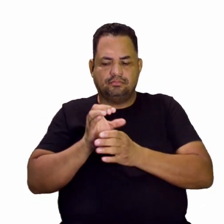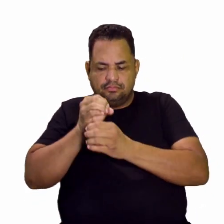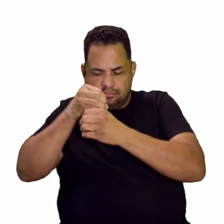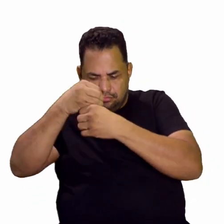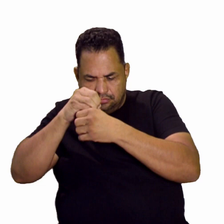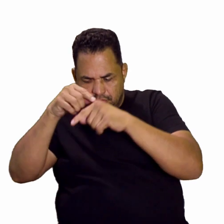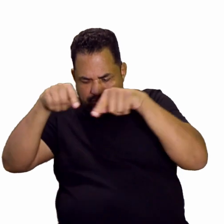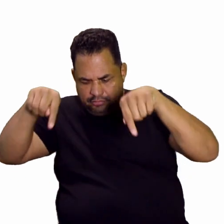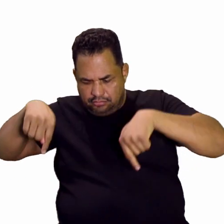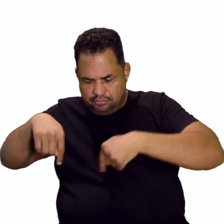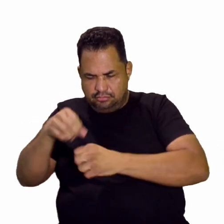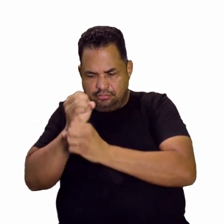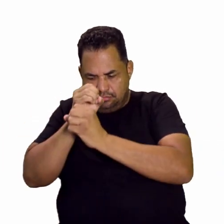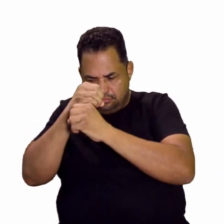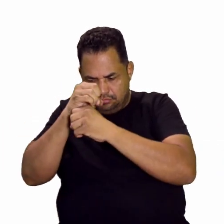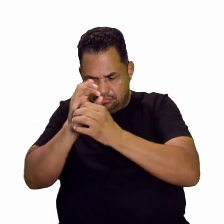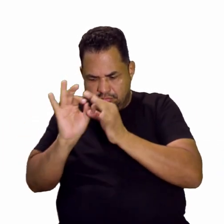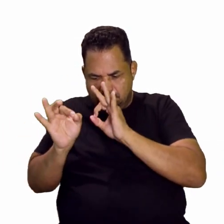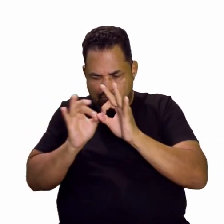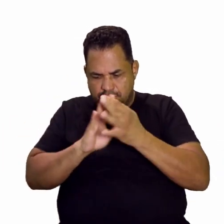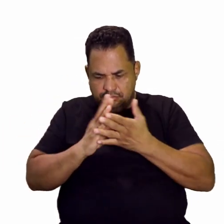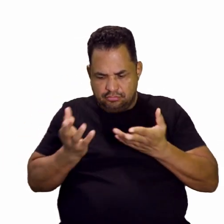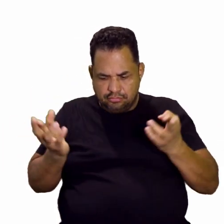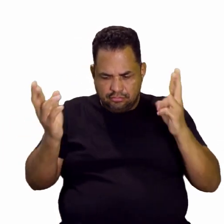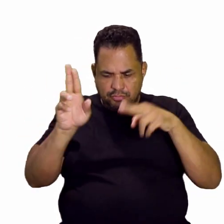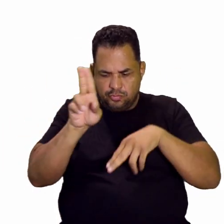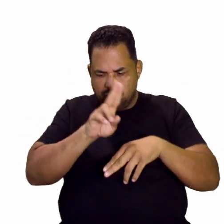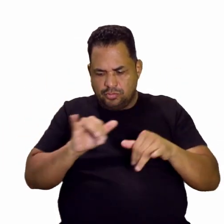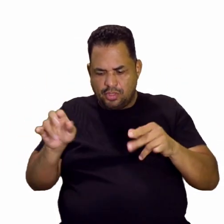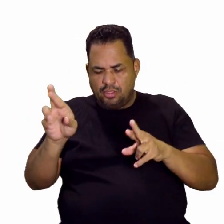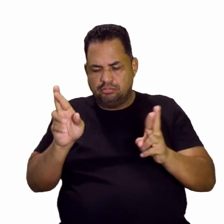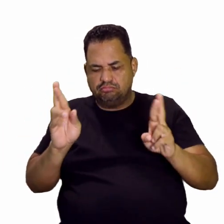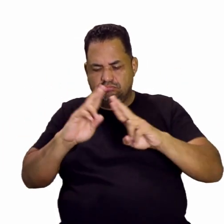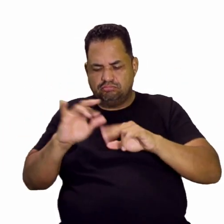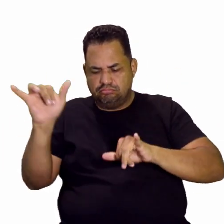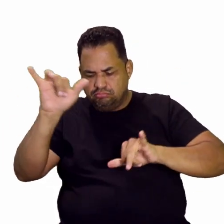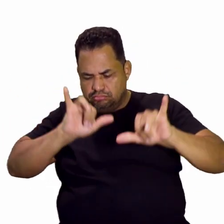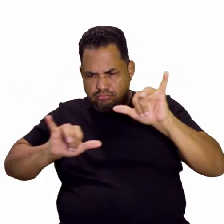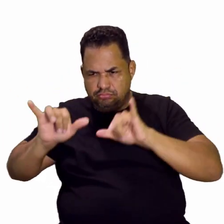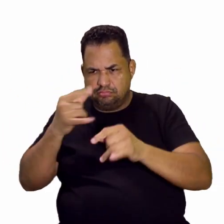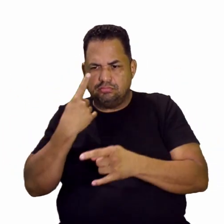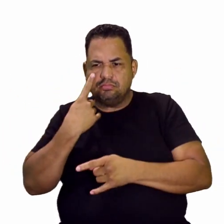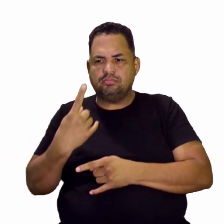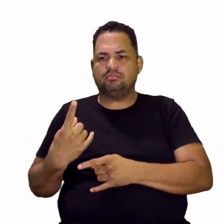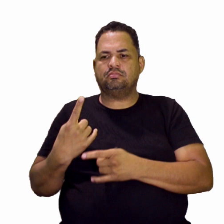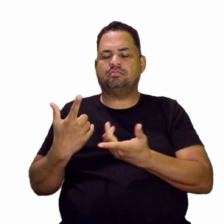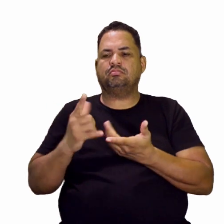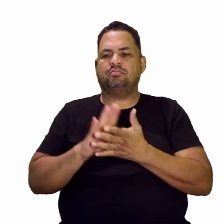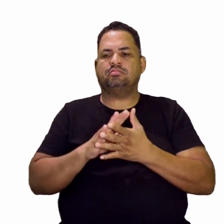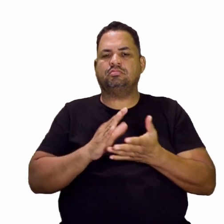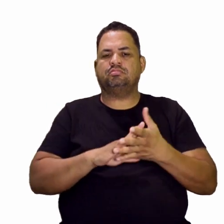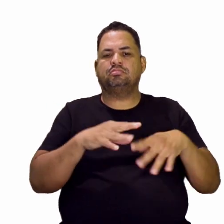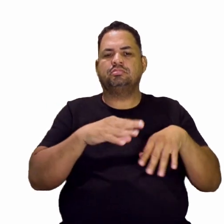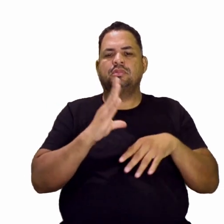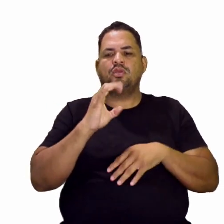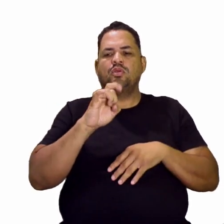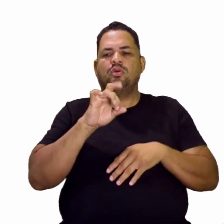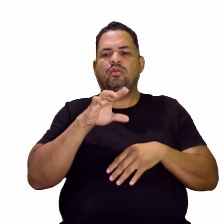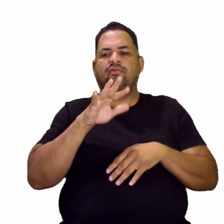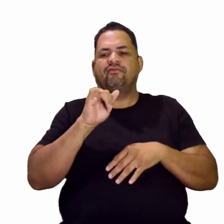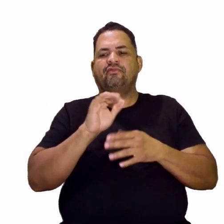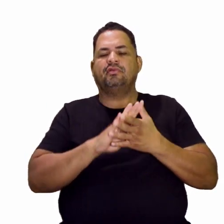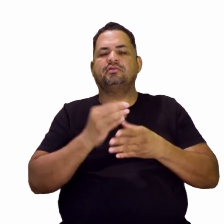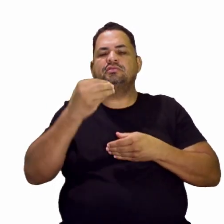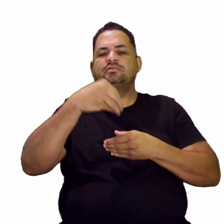laboratório, né? Eu vou fazer algumas reações químicas, vou tentar detectar realmente se a clorofila está presente